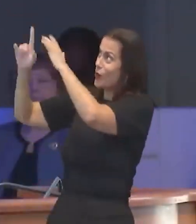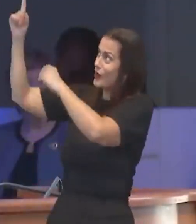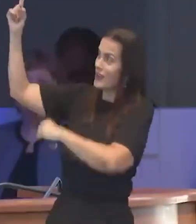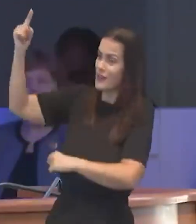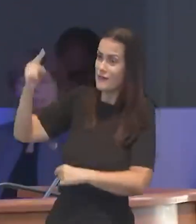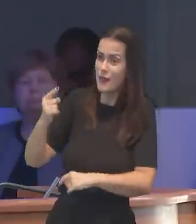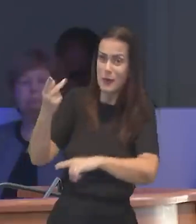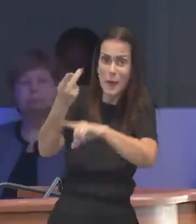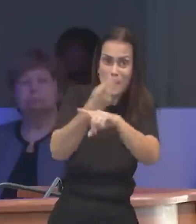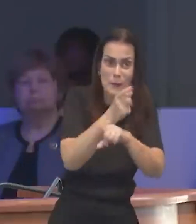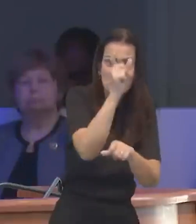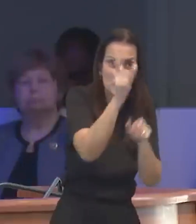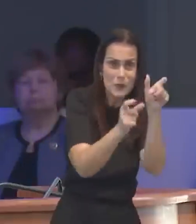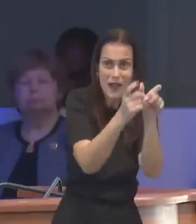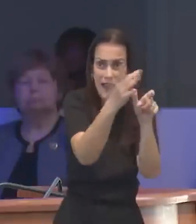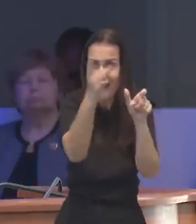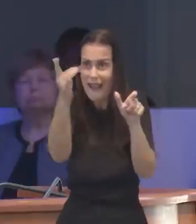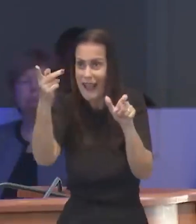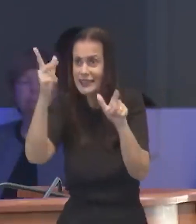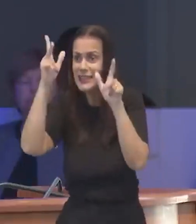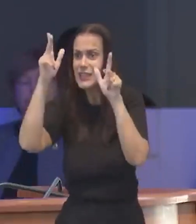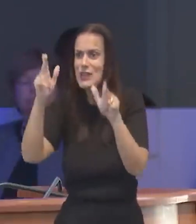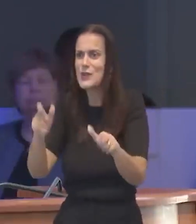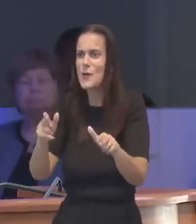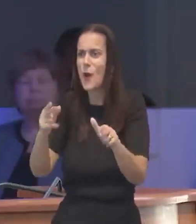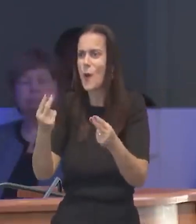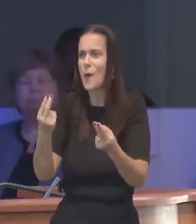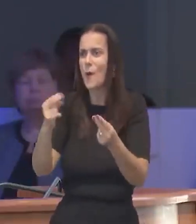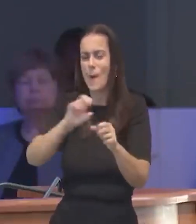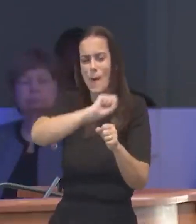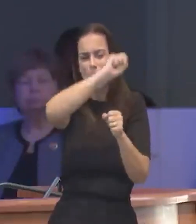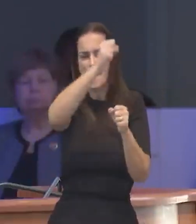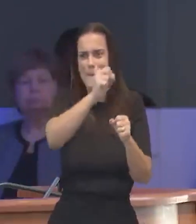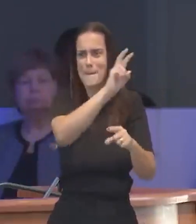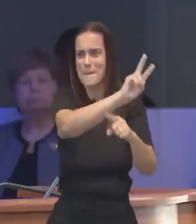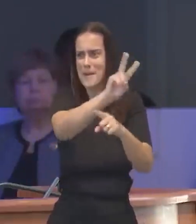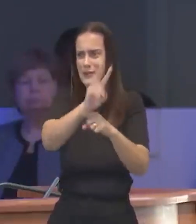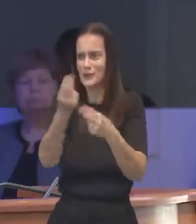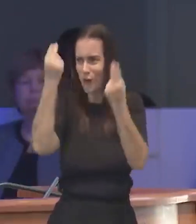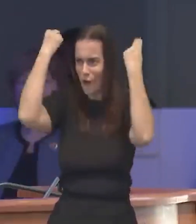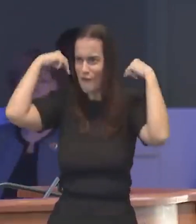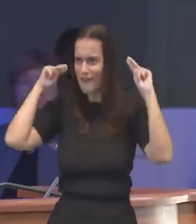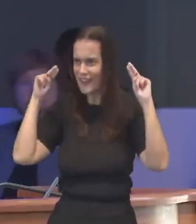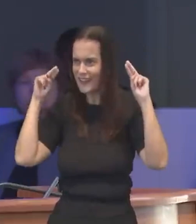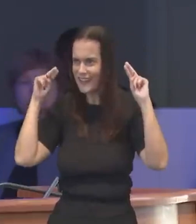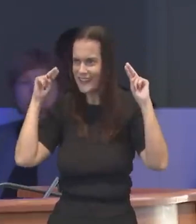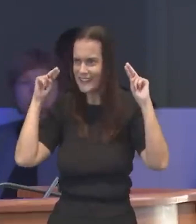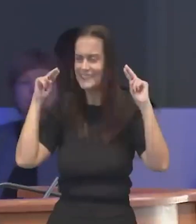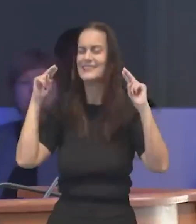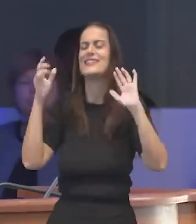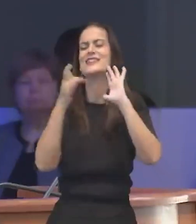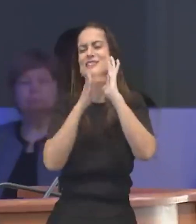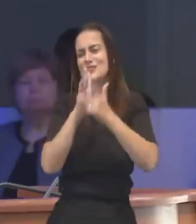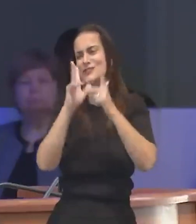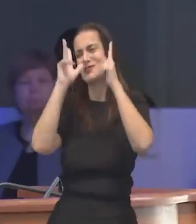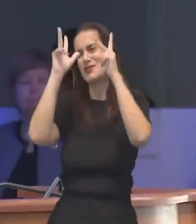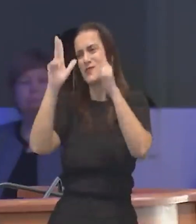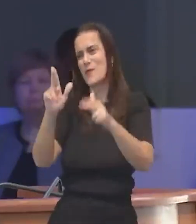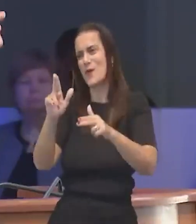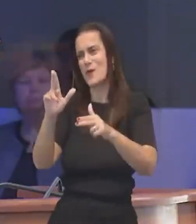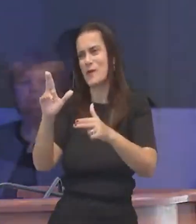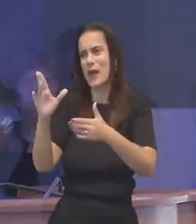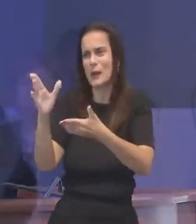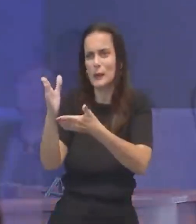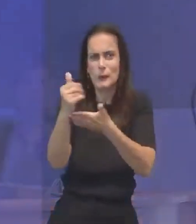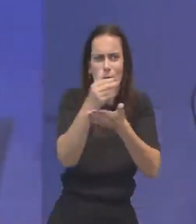de nós, como um pastor que procura a sua ovelha perdida, como um pastor que deixa o seu rebanho sadio e vai